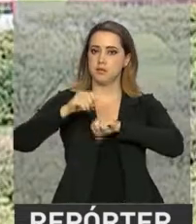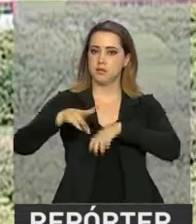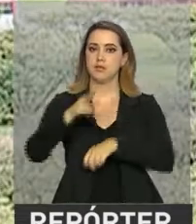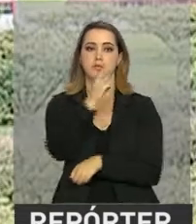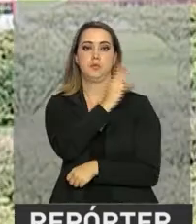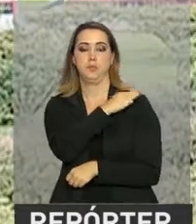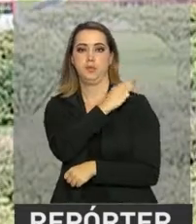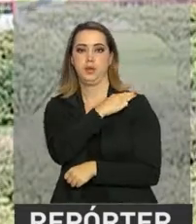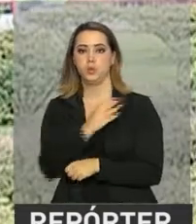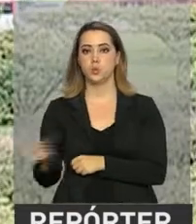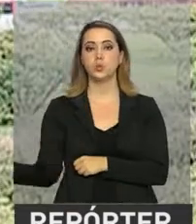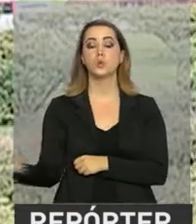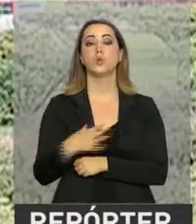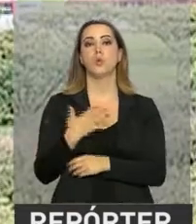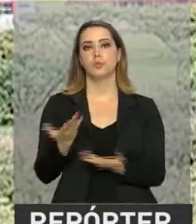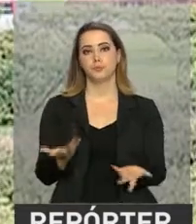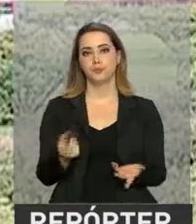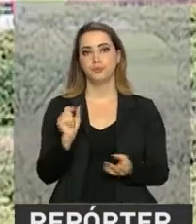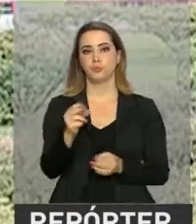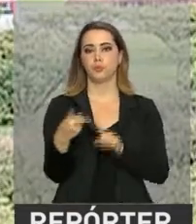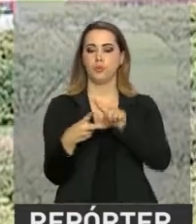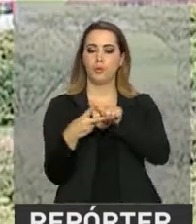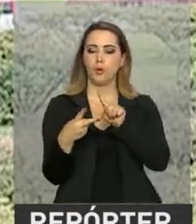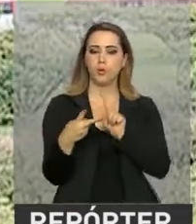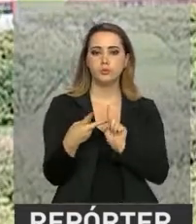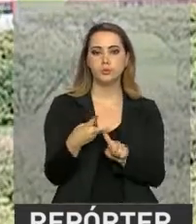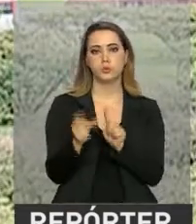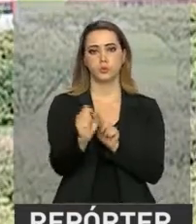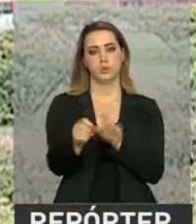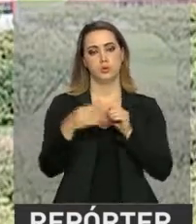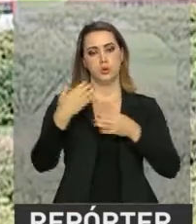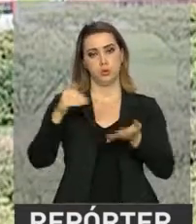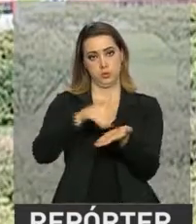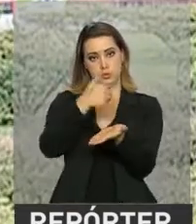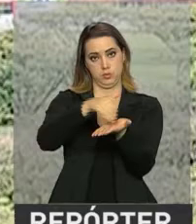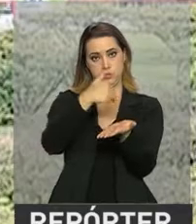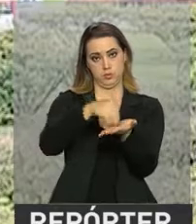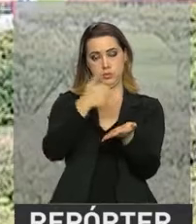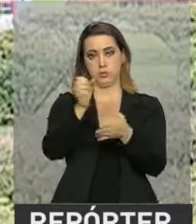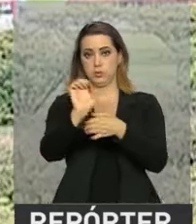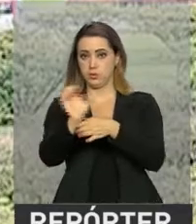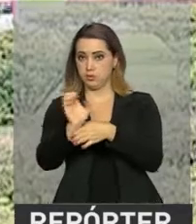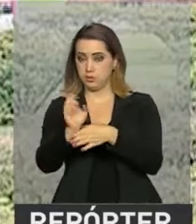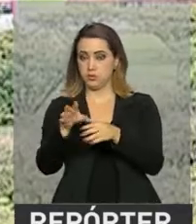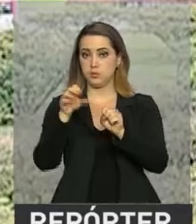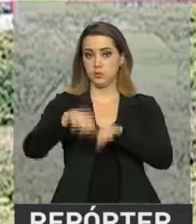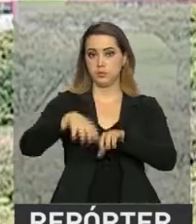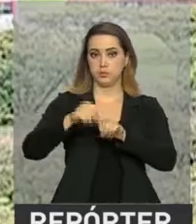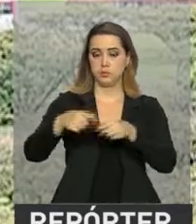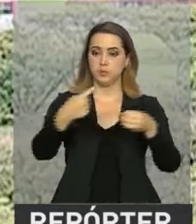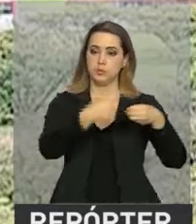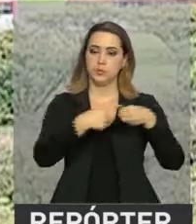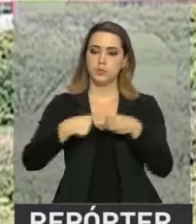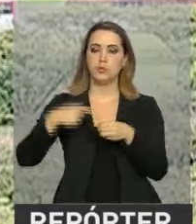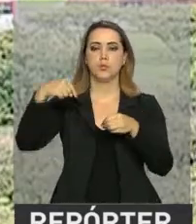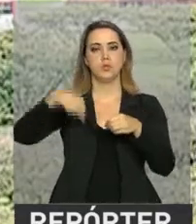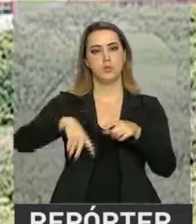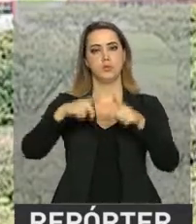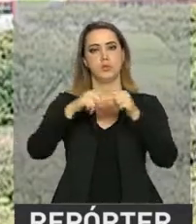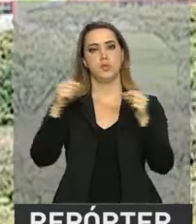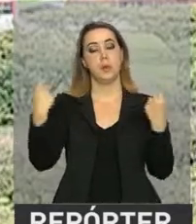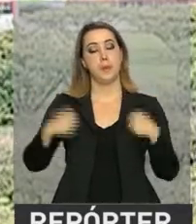Médio Inovador. Nos dois, as secretarias de educação estaduais, municipais e do Distrito